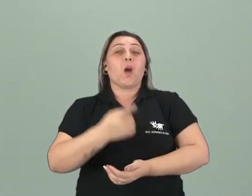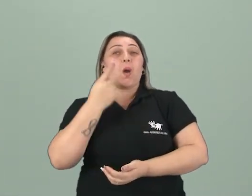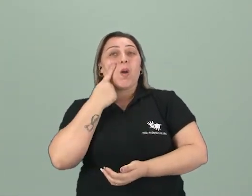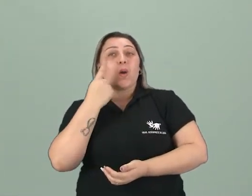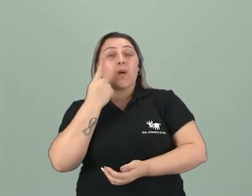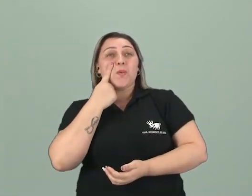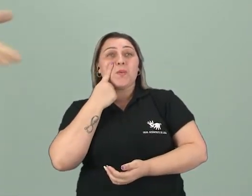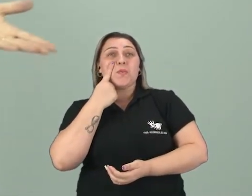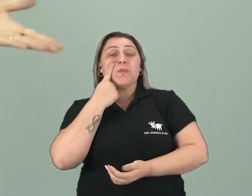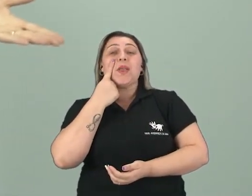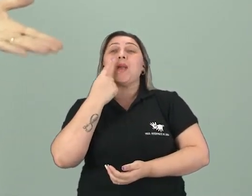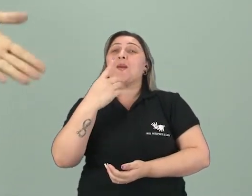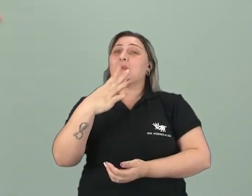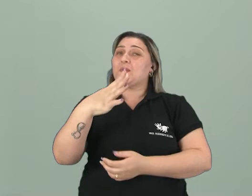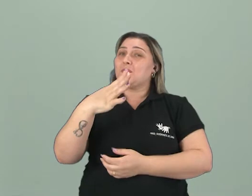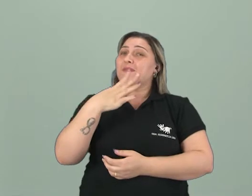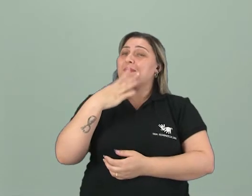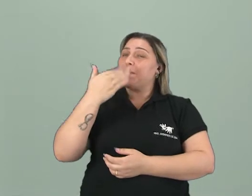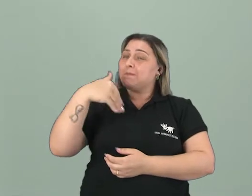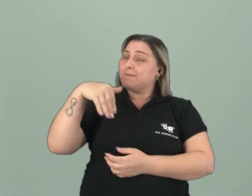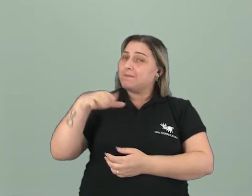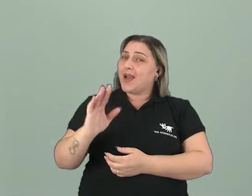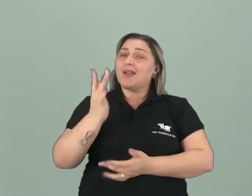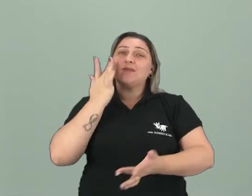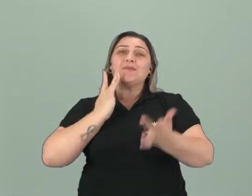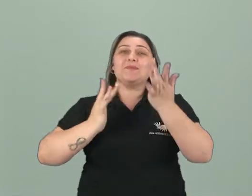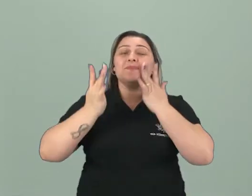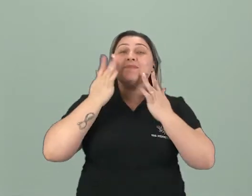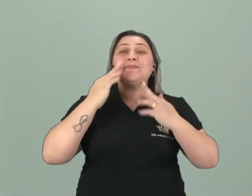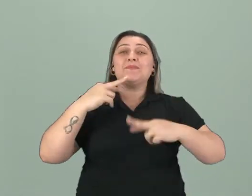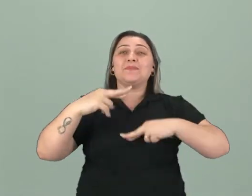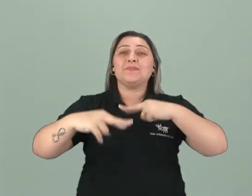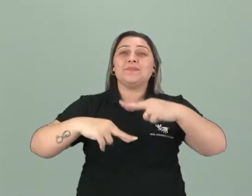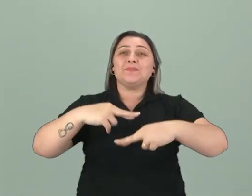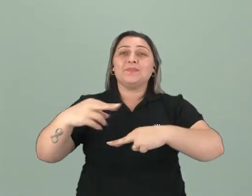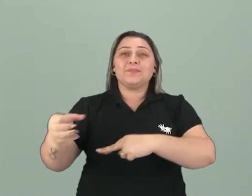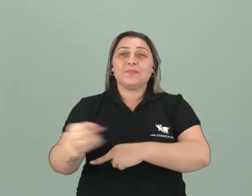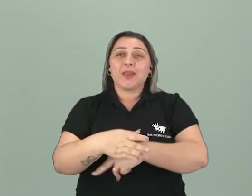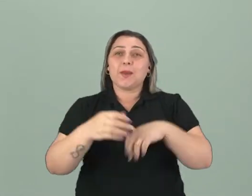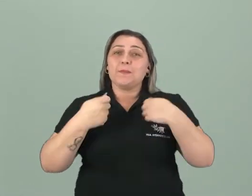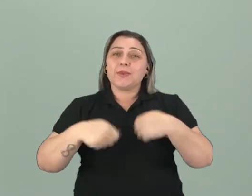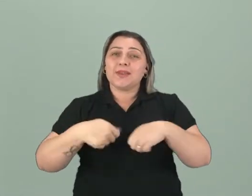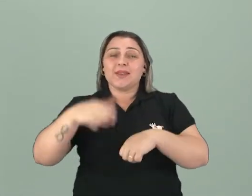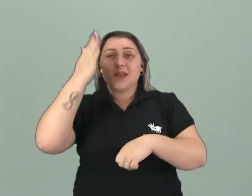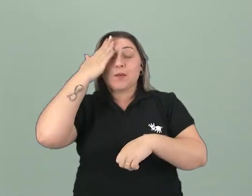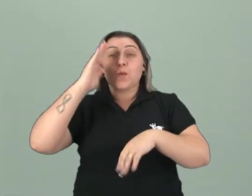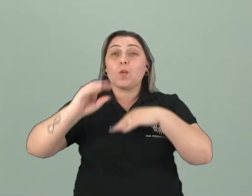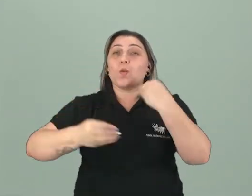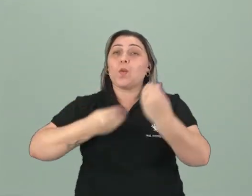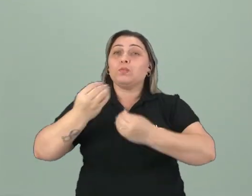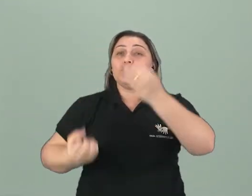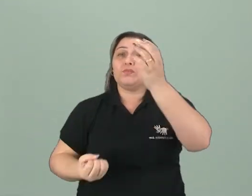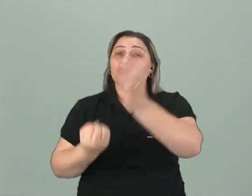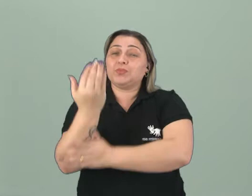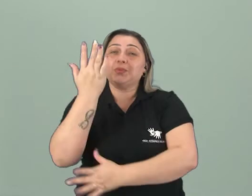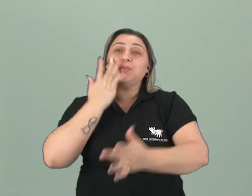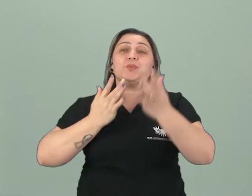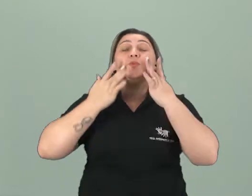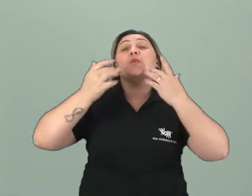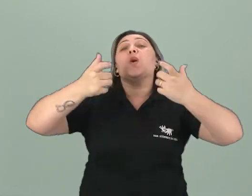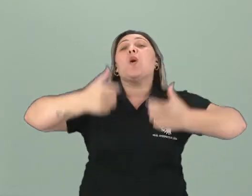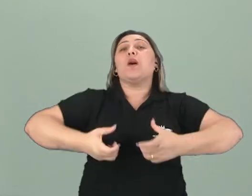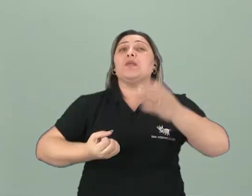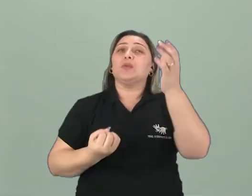só, gente, para a gente conhecer um pouquinho mais sobre o teatro renascentista, a gente precisa saber qual a origem desse teatro, onde